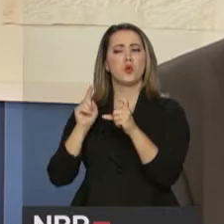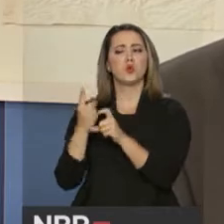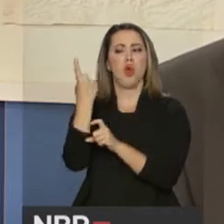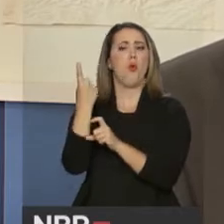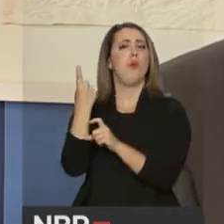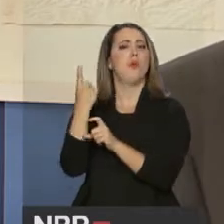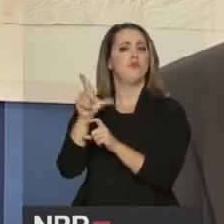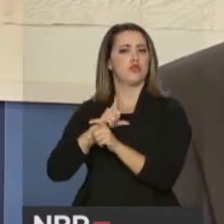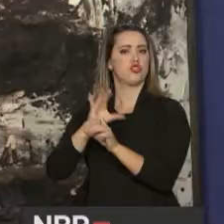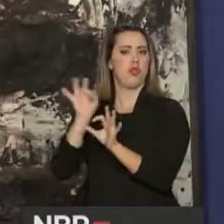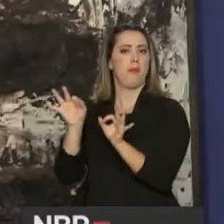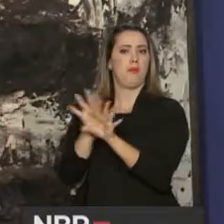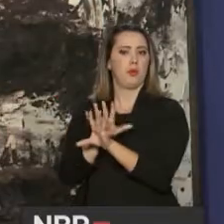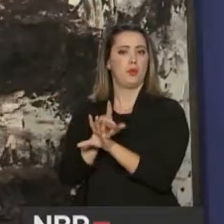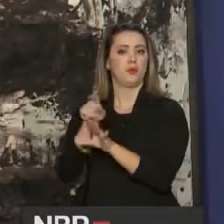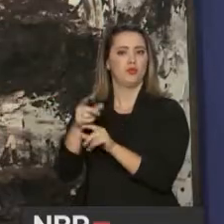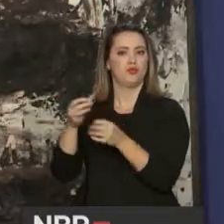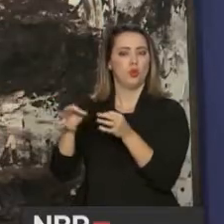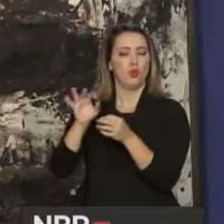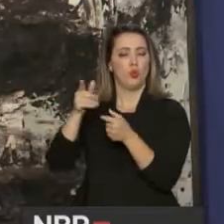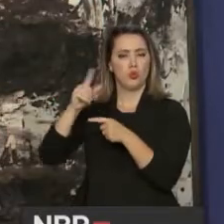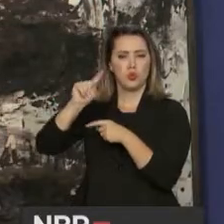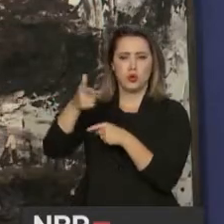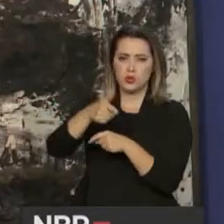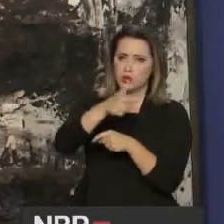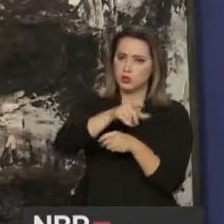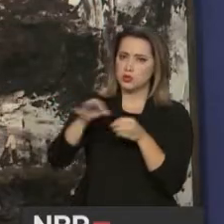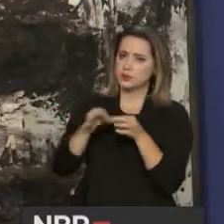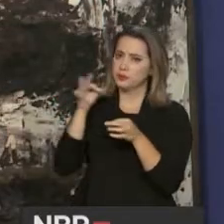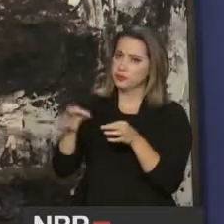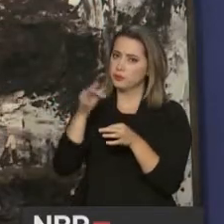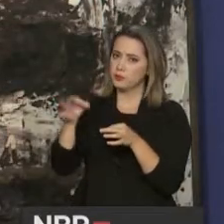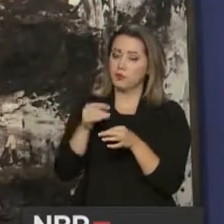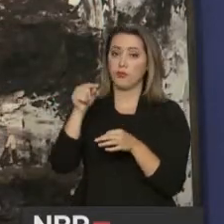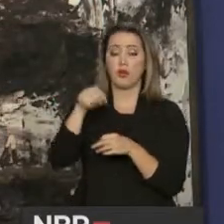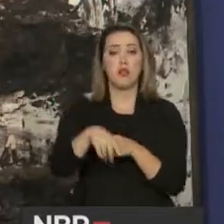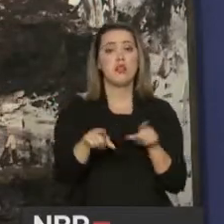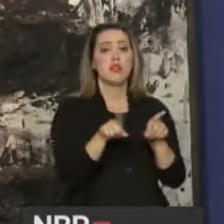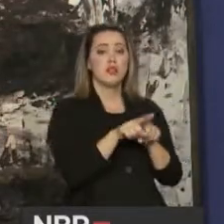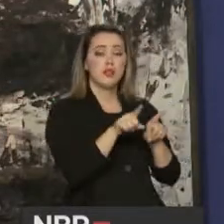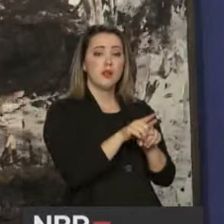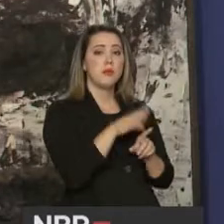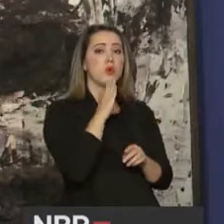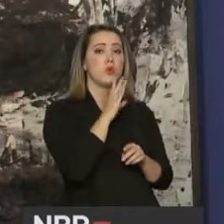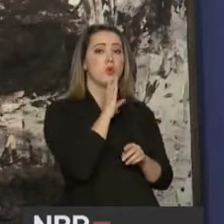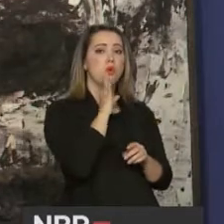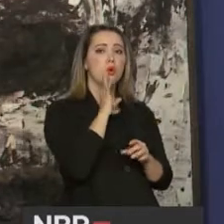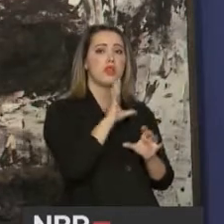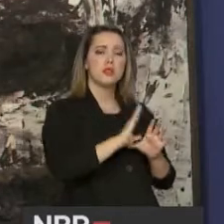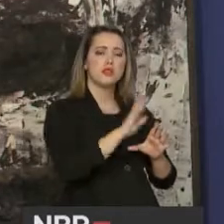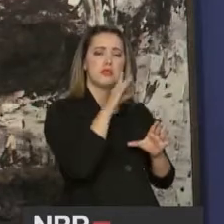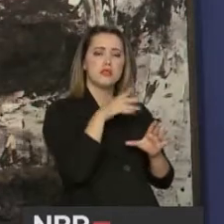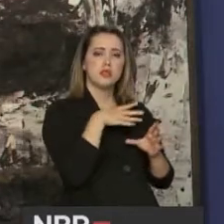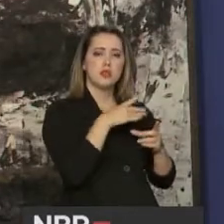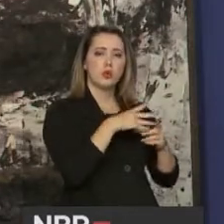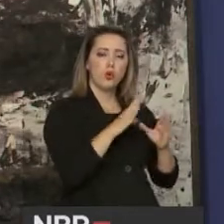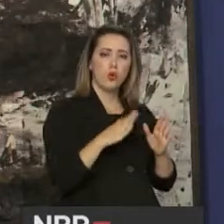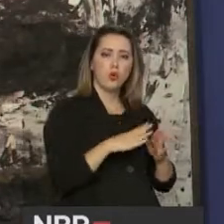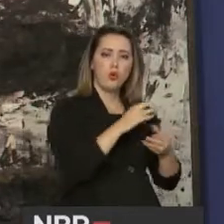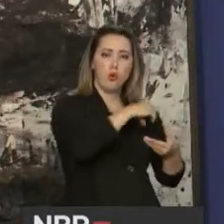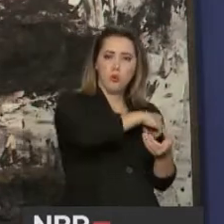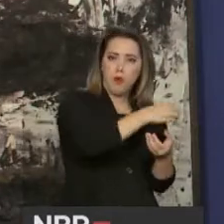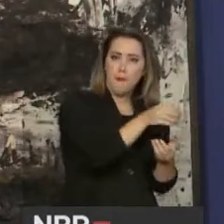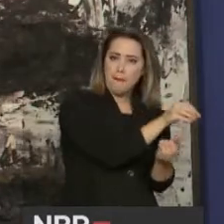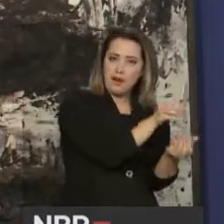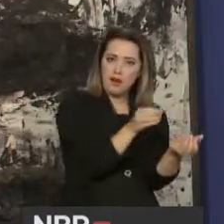estava sendo ainda tecido. Bom, e o palácio também é conhecido como Palácio dos Arcos, né? E a gente sabe que a concepção dele contou